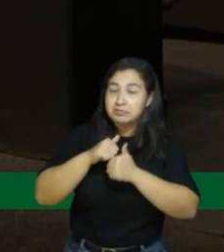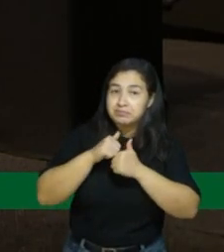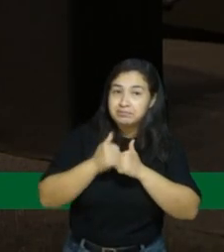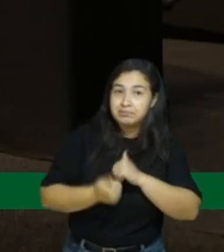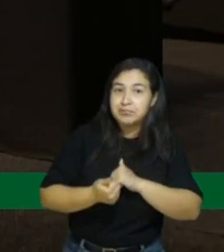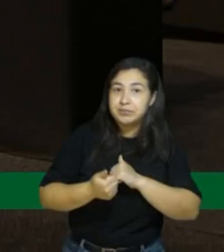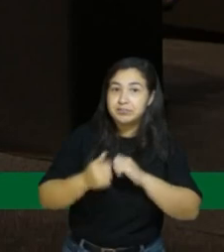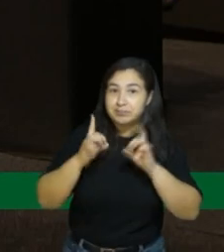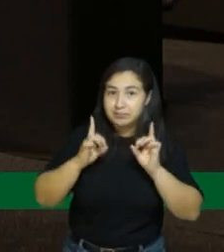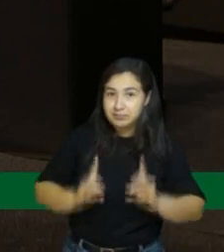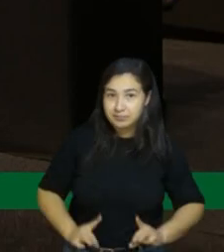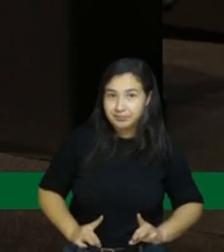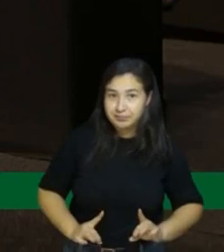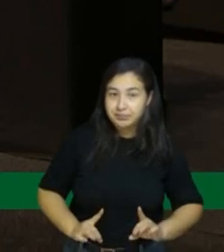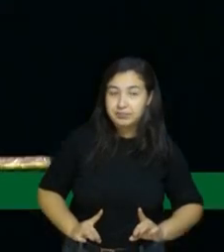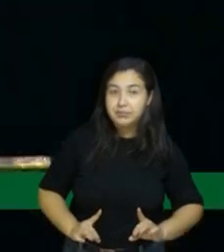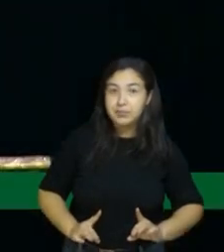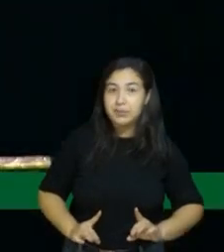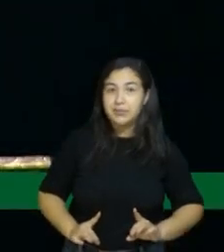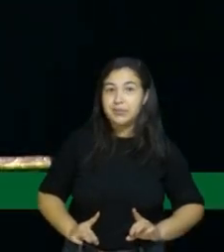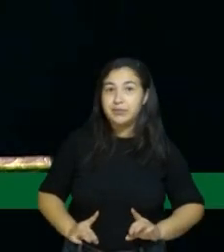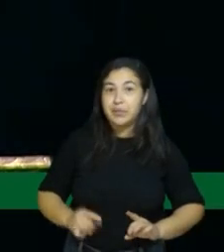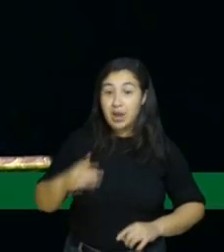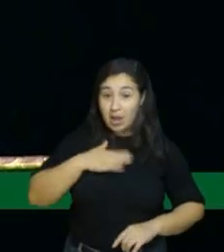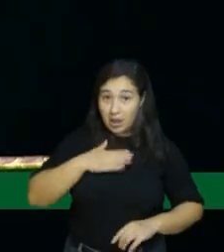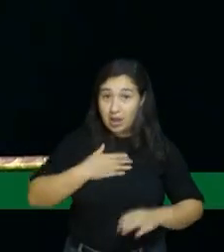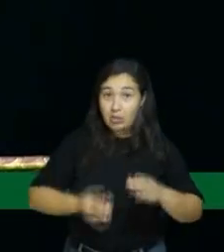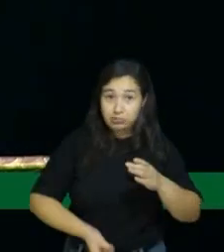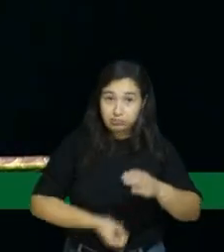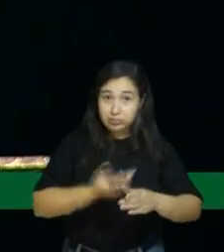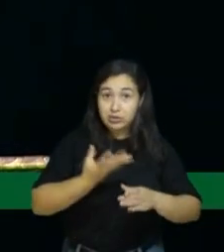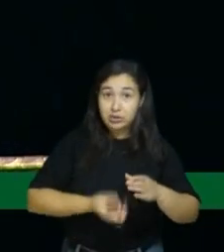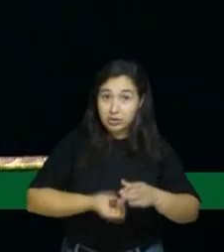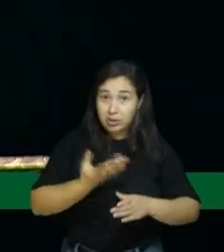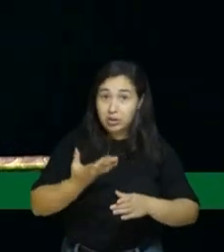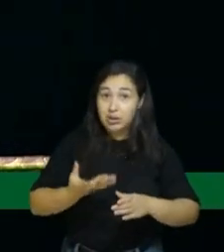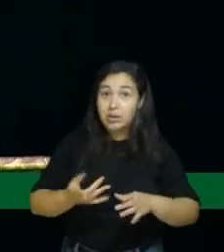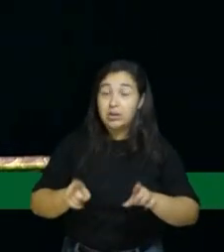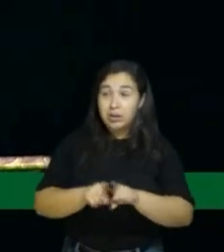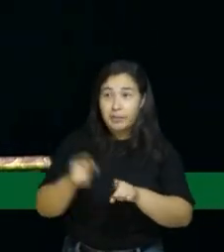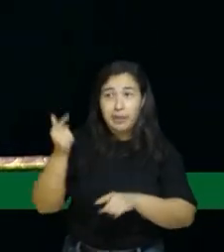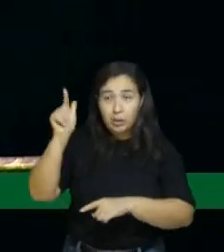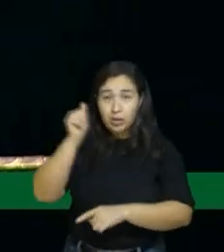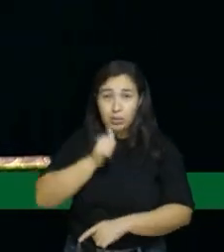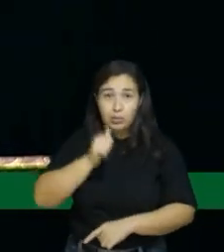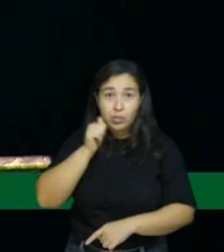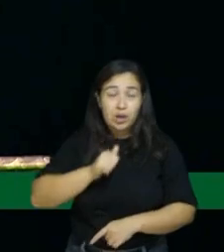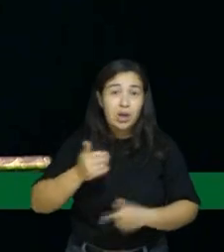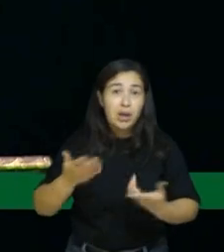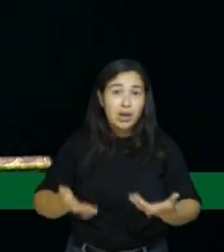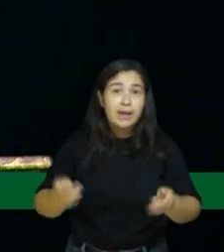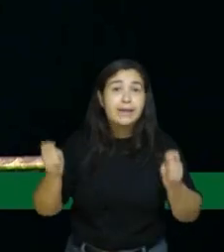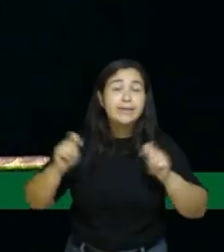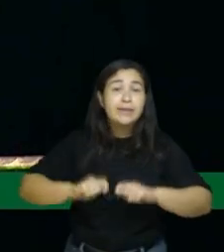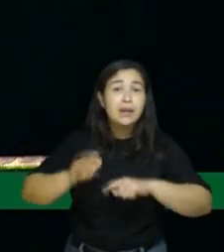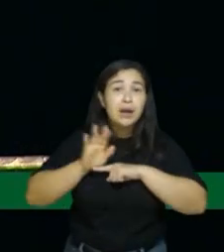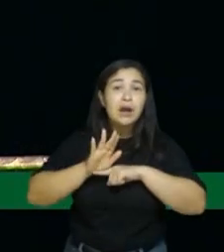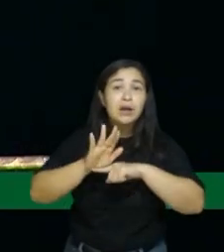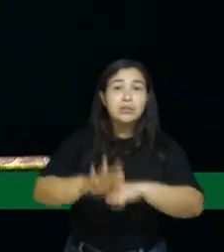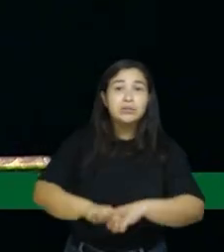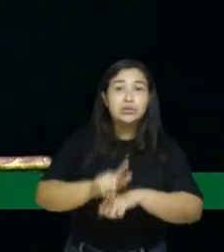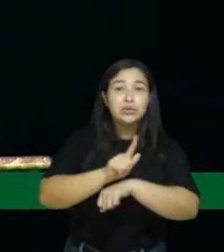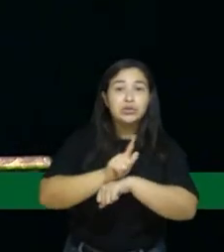fundada por mim e pela professora mestre carlem para desporto ele vem com o intuito de auxiliar nossos gestores